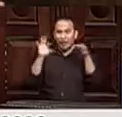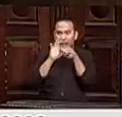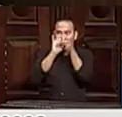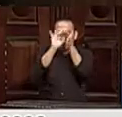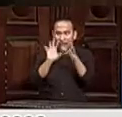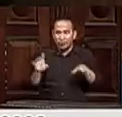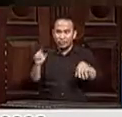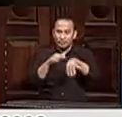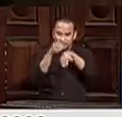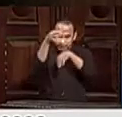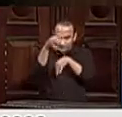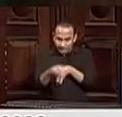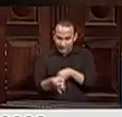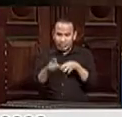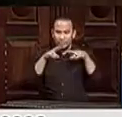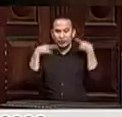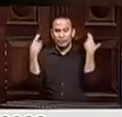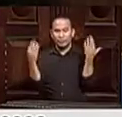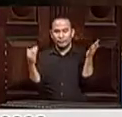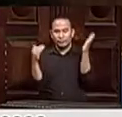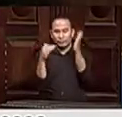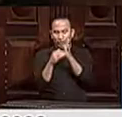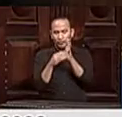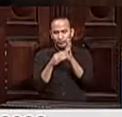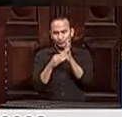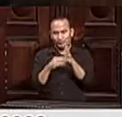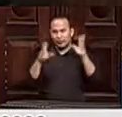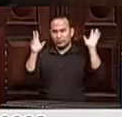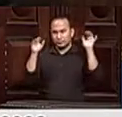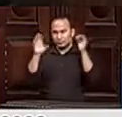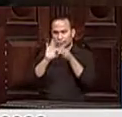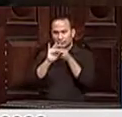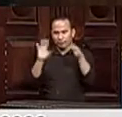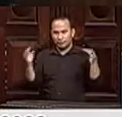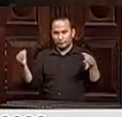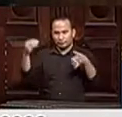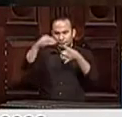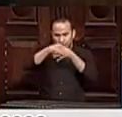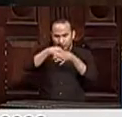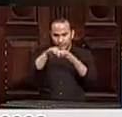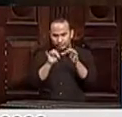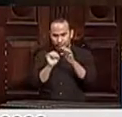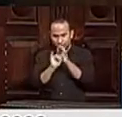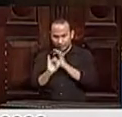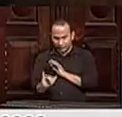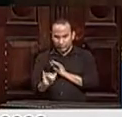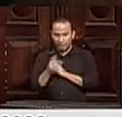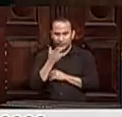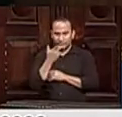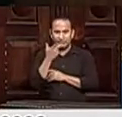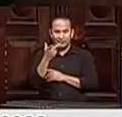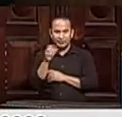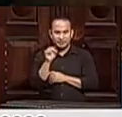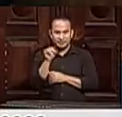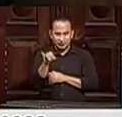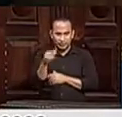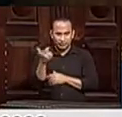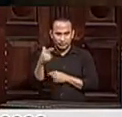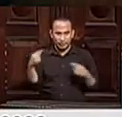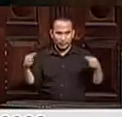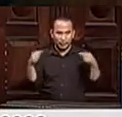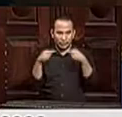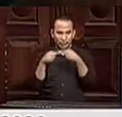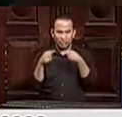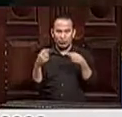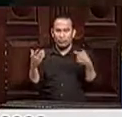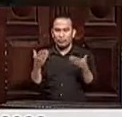no expediente final. Assunto livre não é para ser falado dentro de projeto de lei. Falem do projeto de lei. Então, se não há esse acordo, eu vou